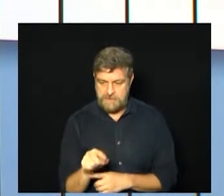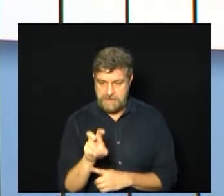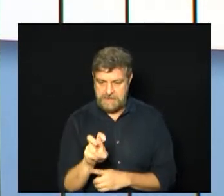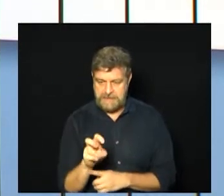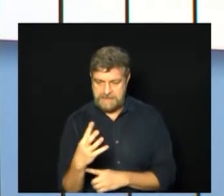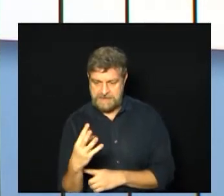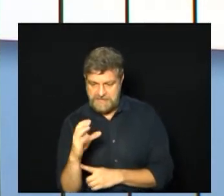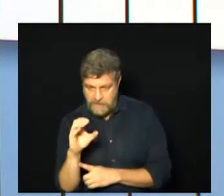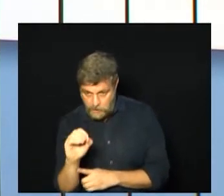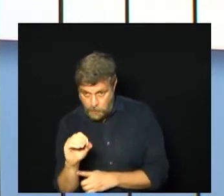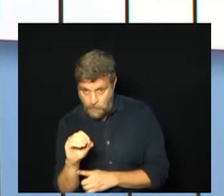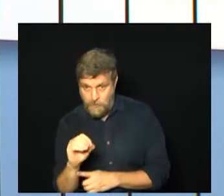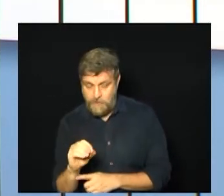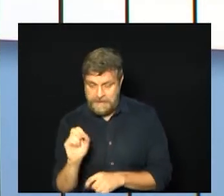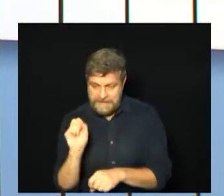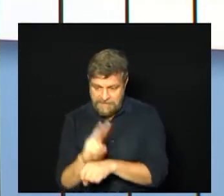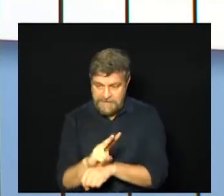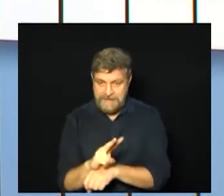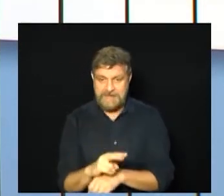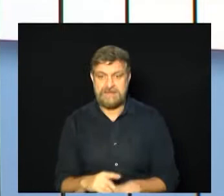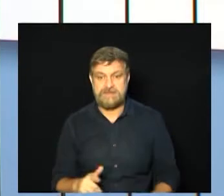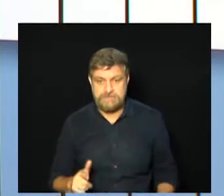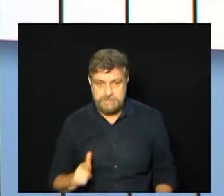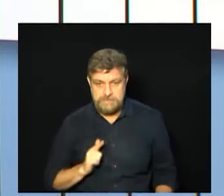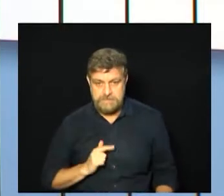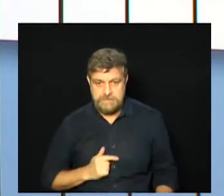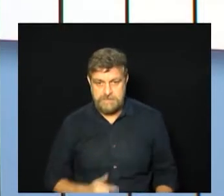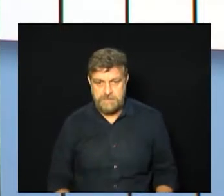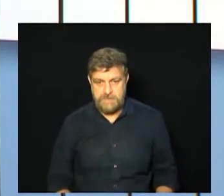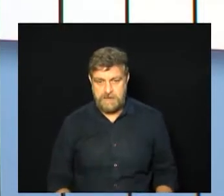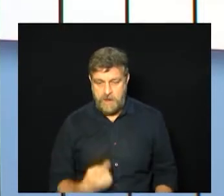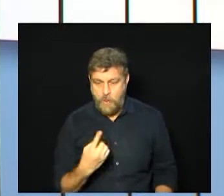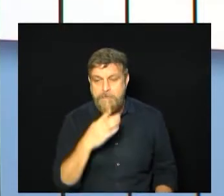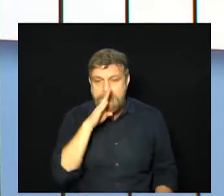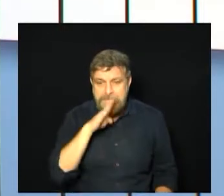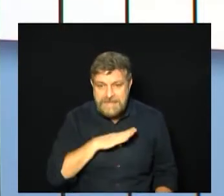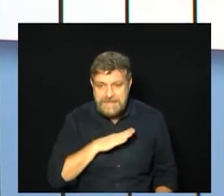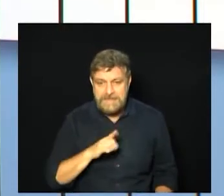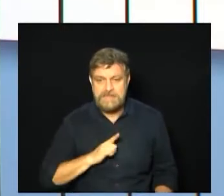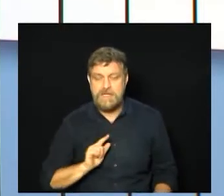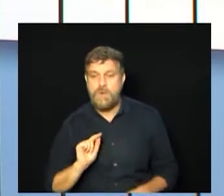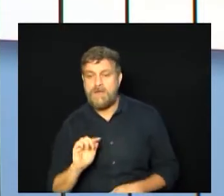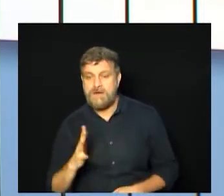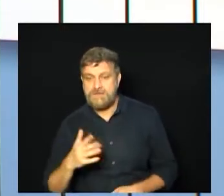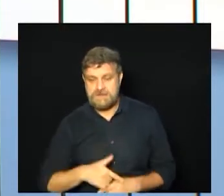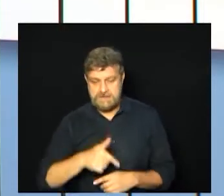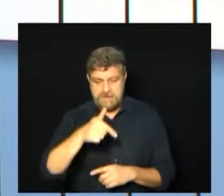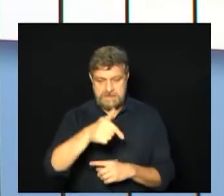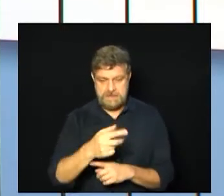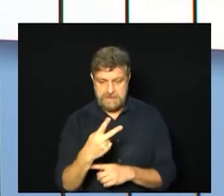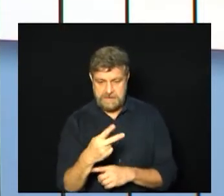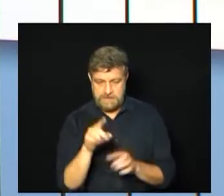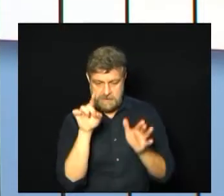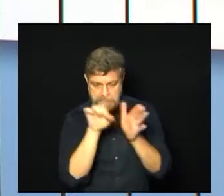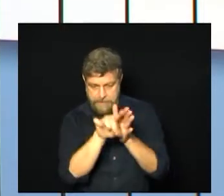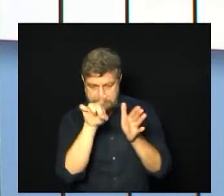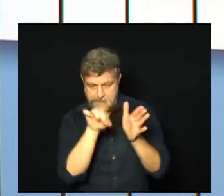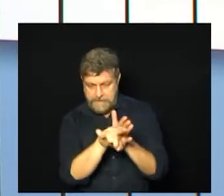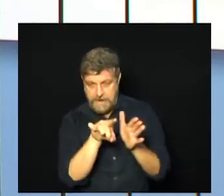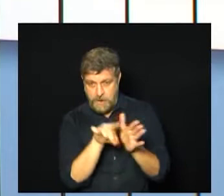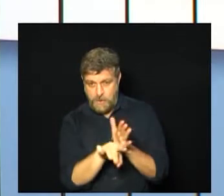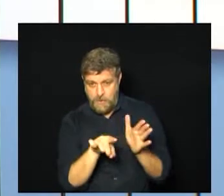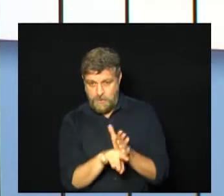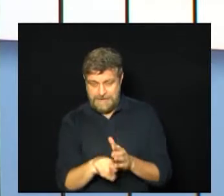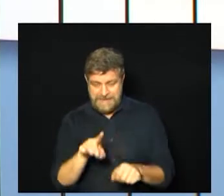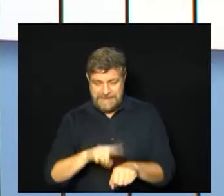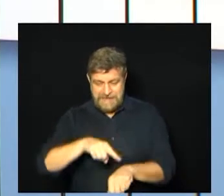69 cursos e o exame, a partir de 1 hora da tarde, vai ter 72 questões com